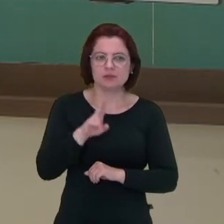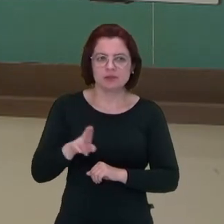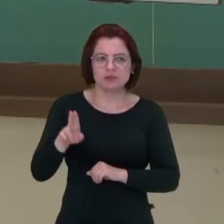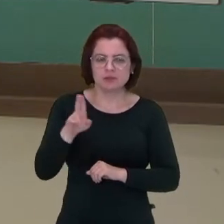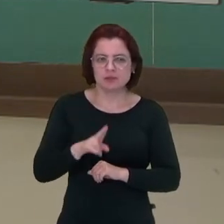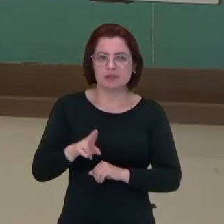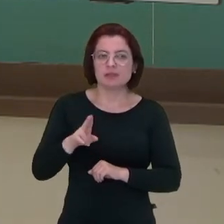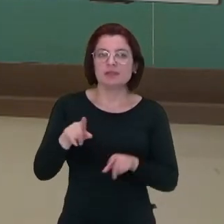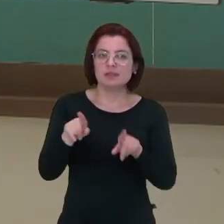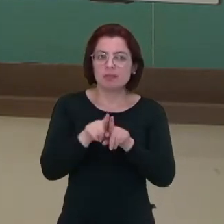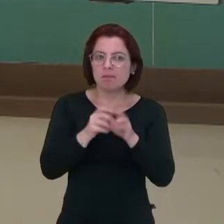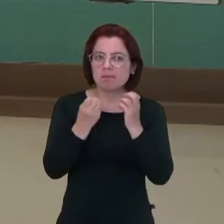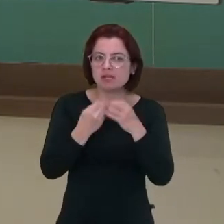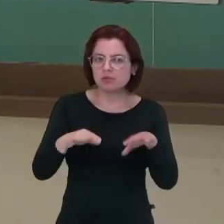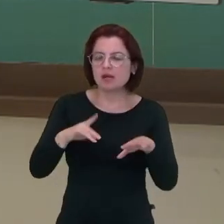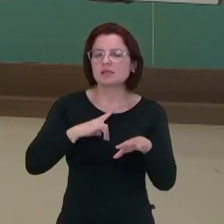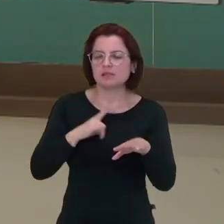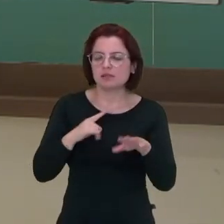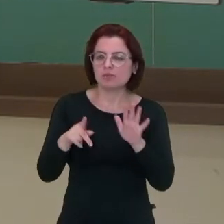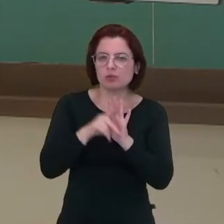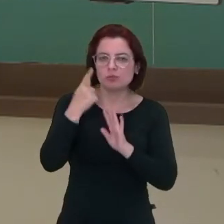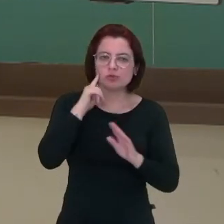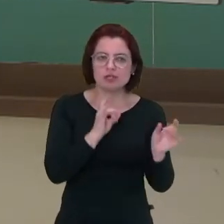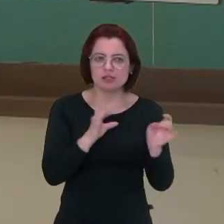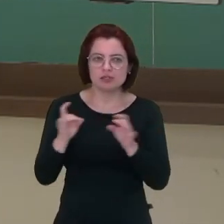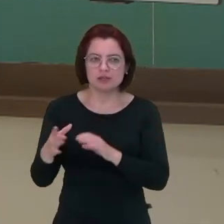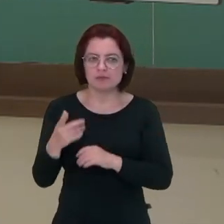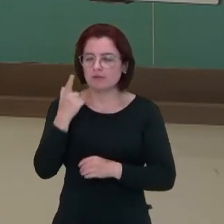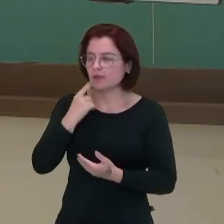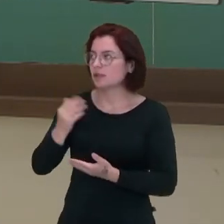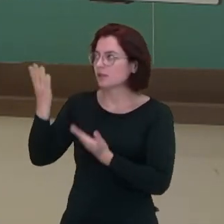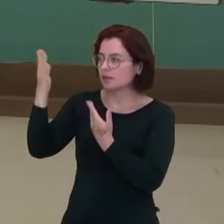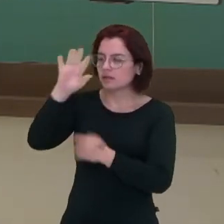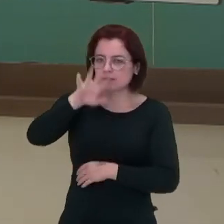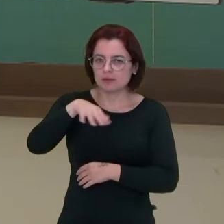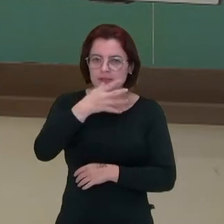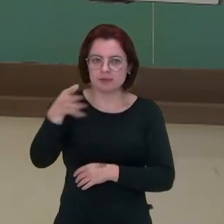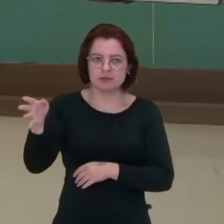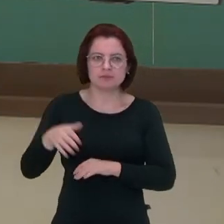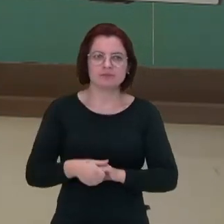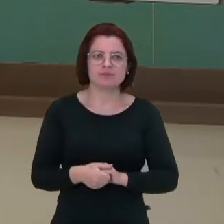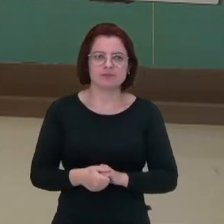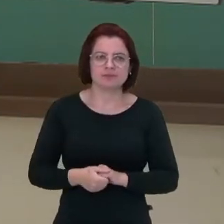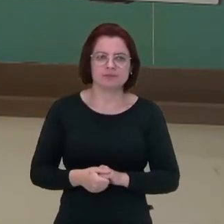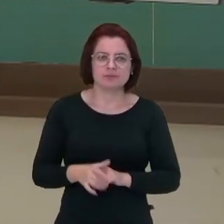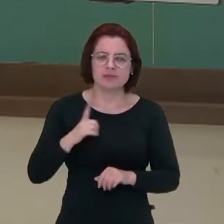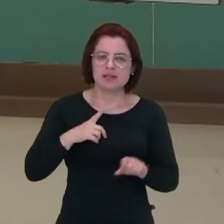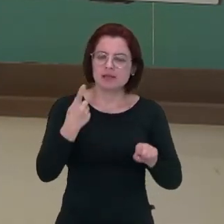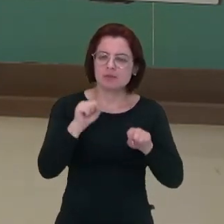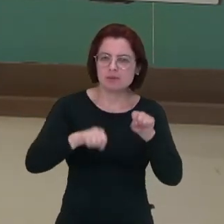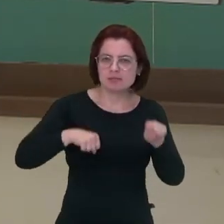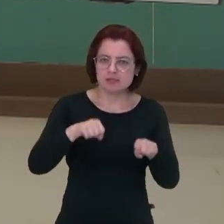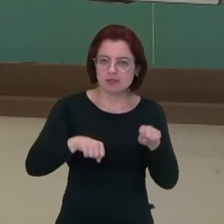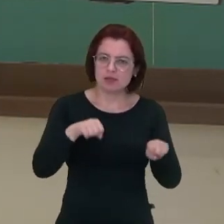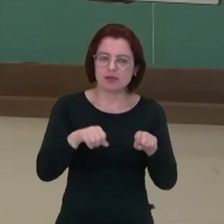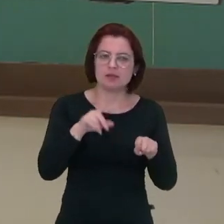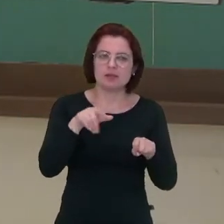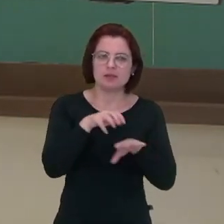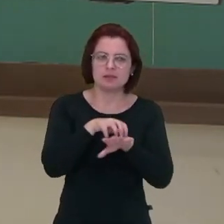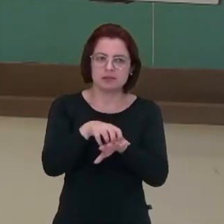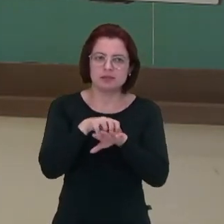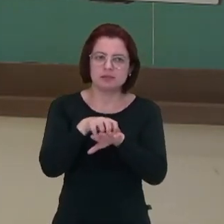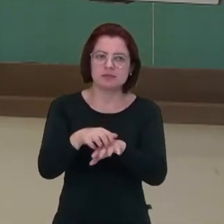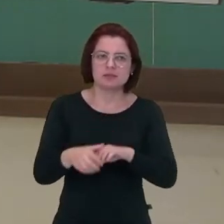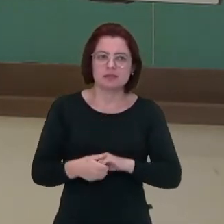as despesas que ela tem no seu dia a dia. Então, olha aqui, gente. Eu tenho aqui a bicicleta, que é o meio de transporte para